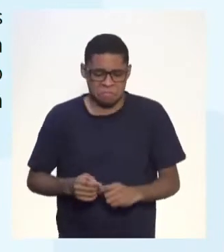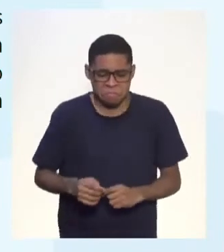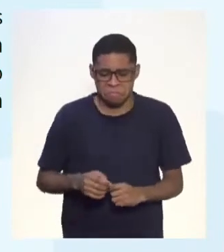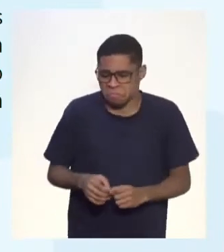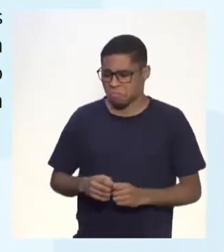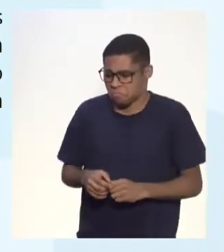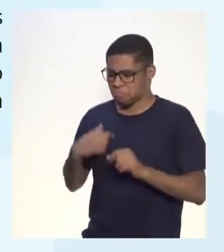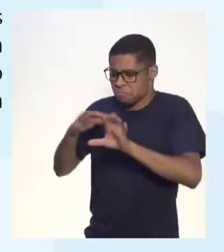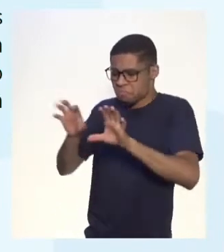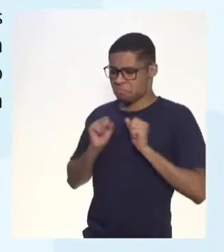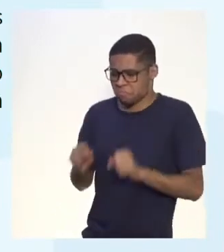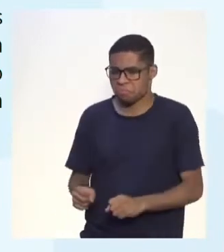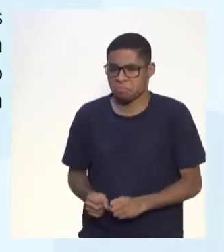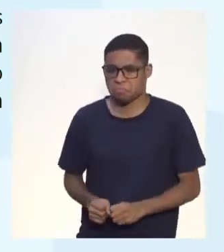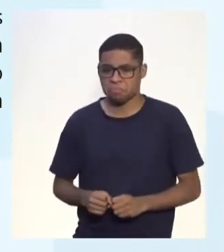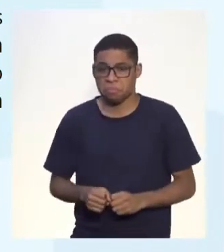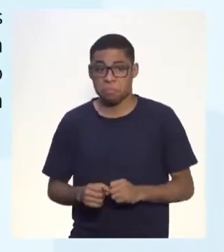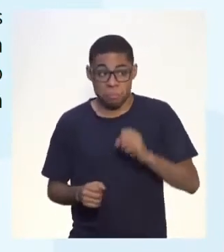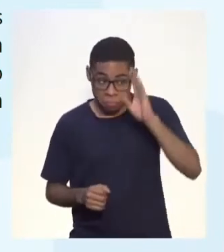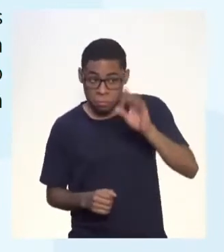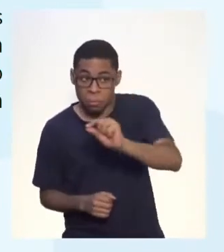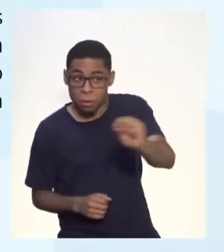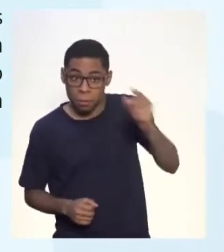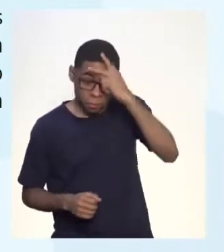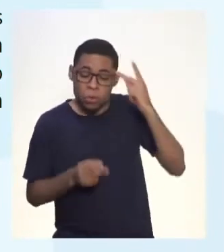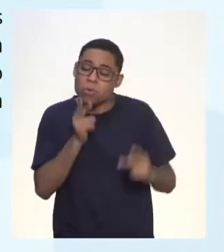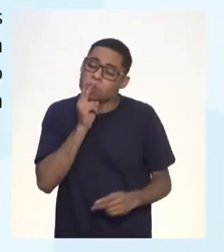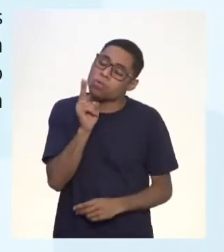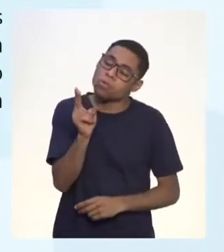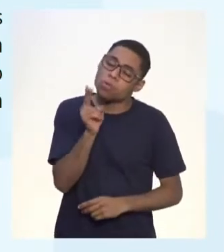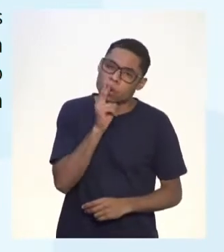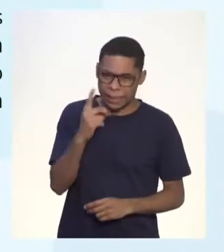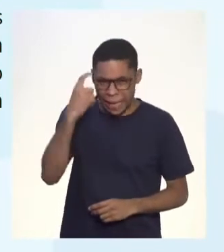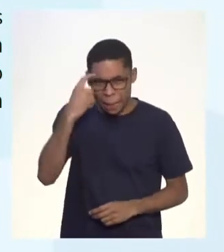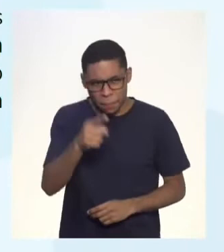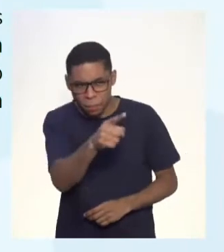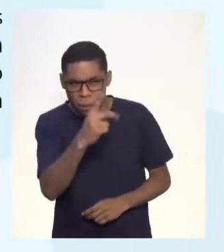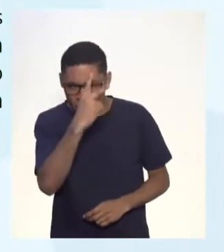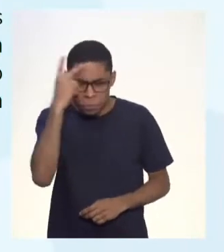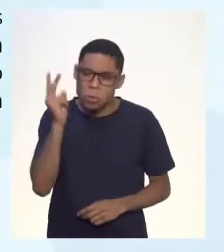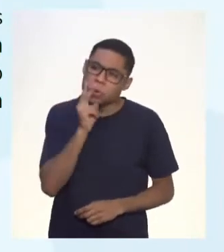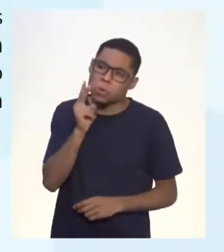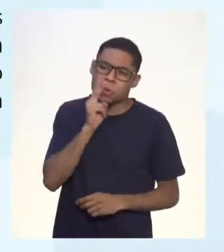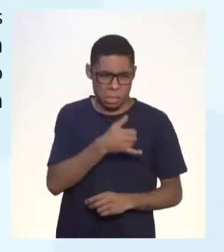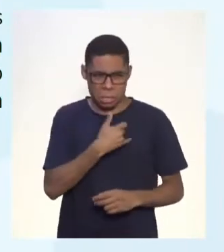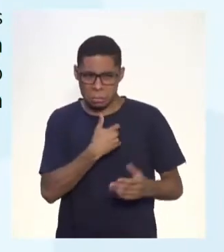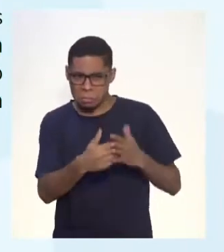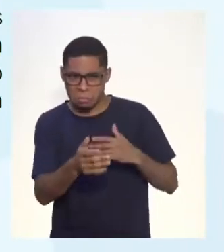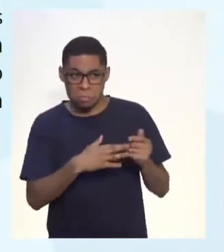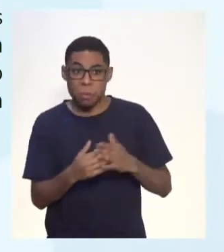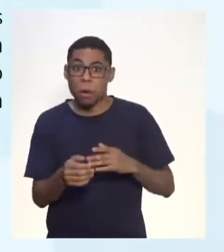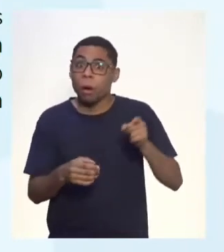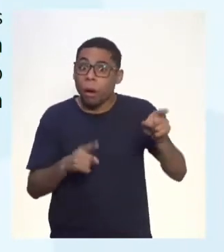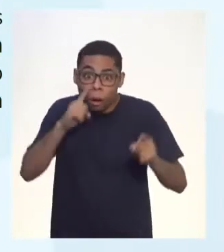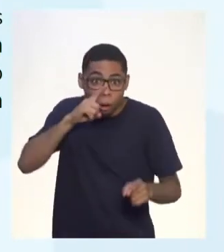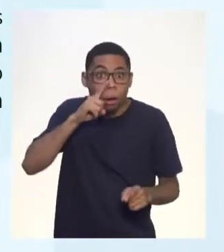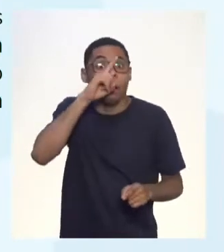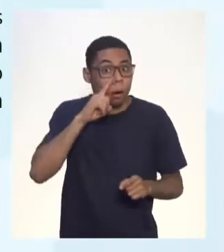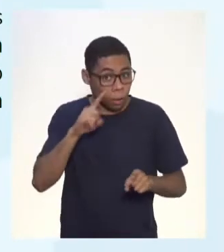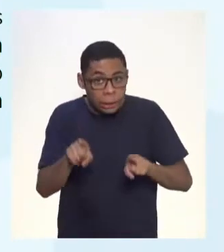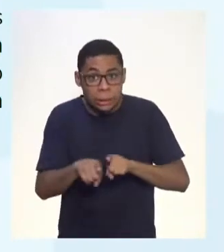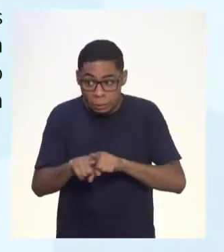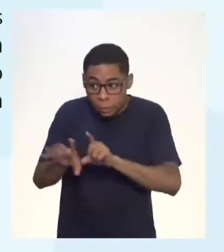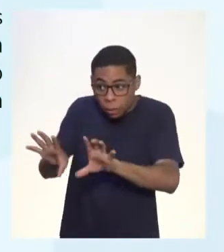contágio. Trata-se dos fumantes. Você sabia que um fumante, seja de que idade for, tem um risco aumentado de desenvolver a